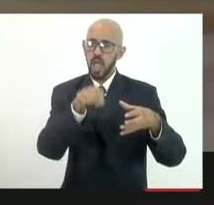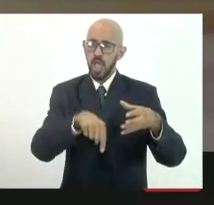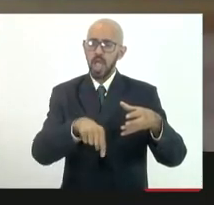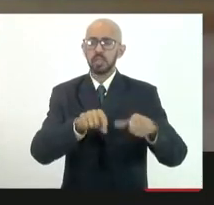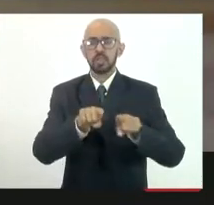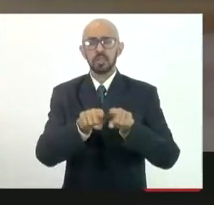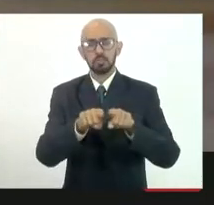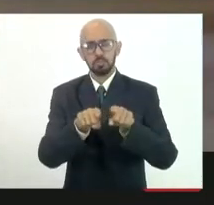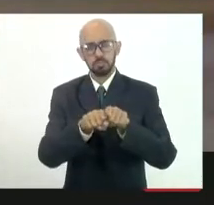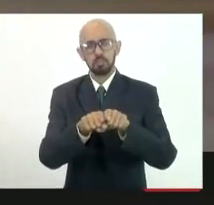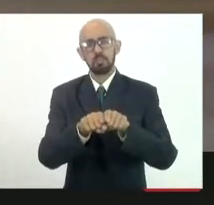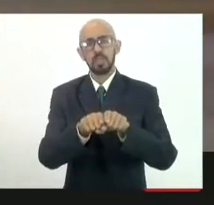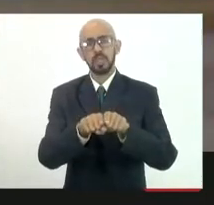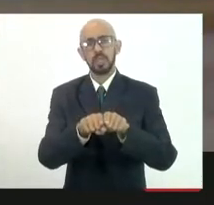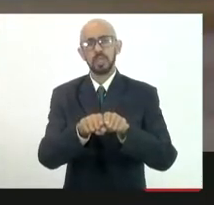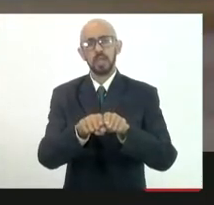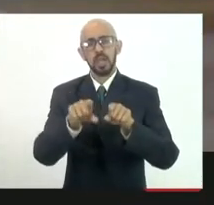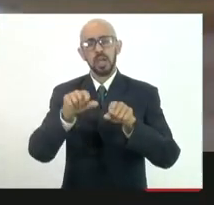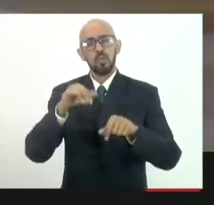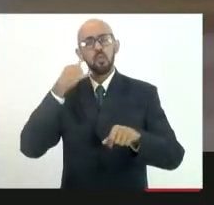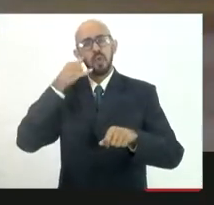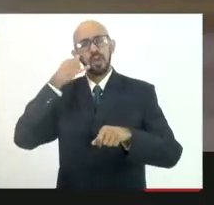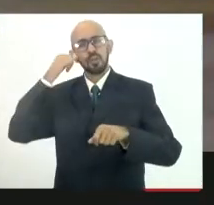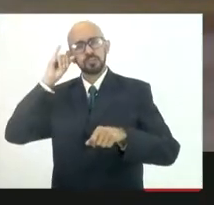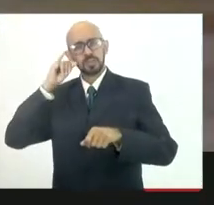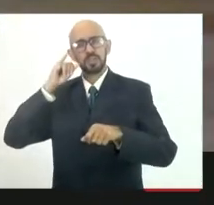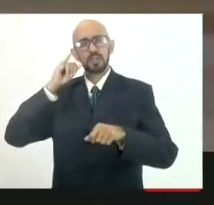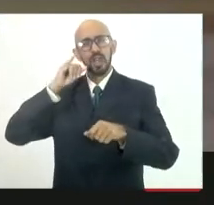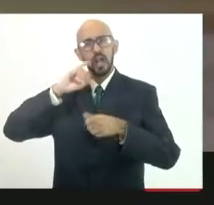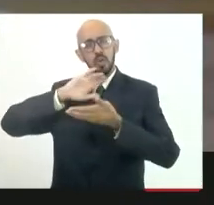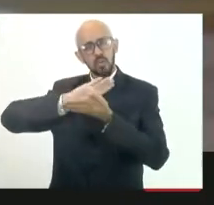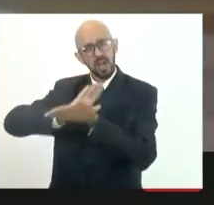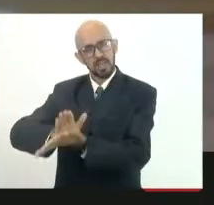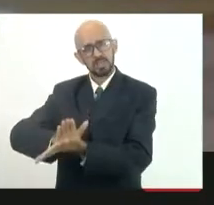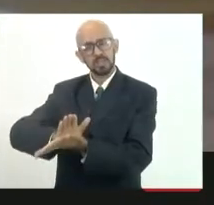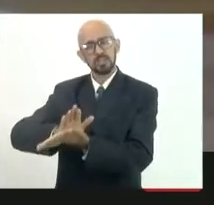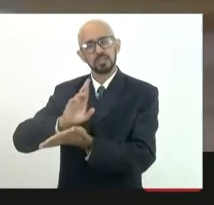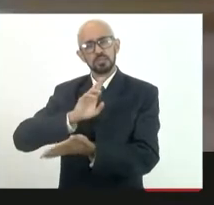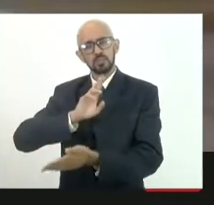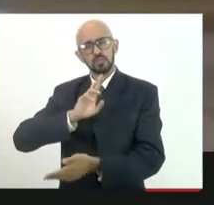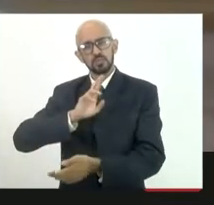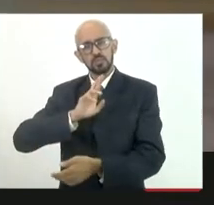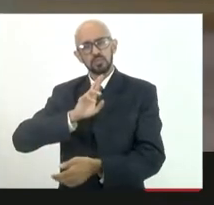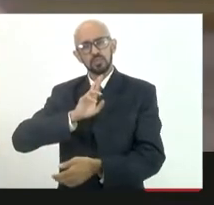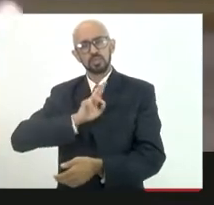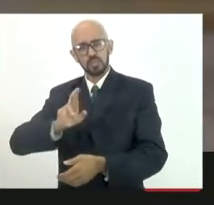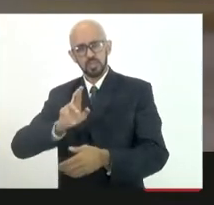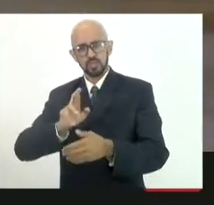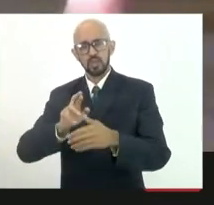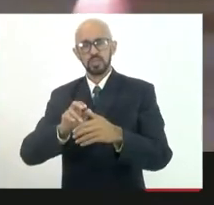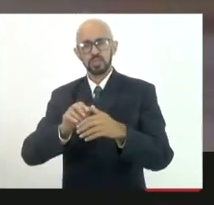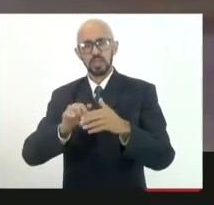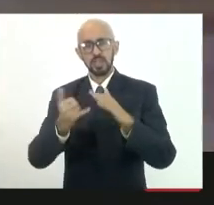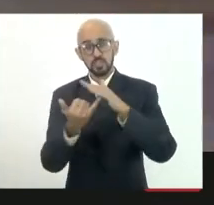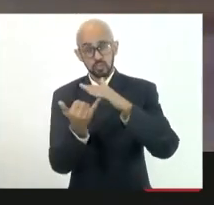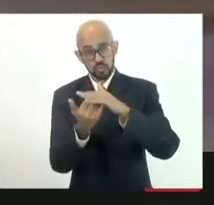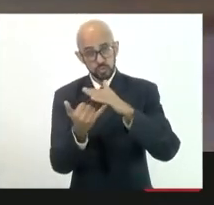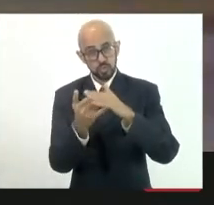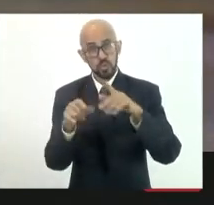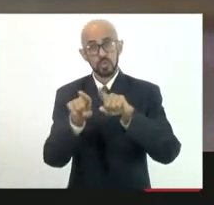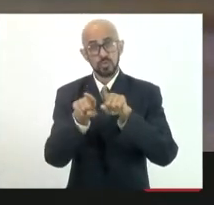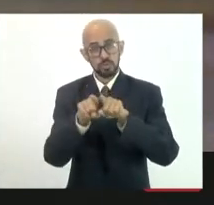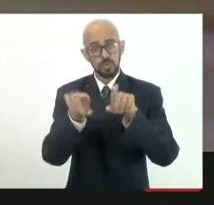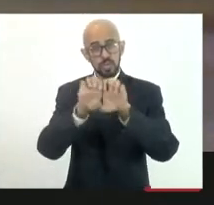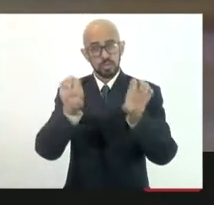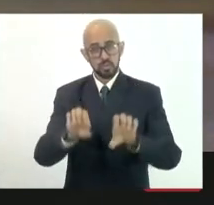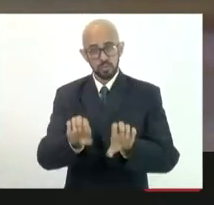à discriminação e ao racismo institucional e estrutural, e a possibilidade, a garantia de que